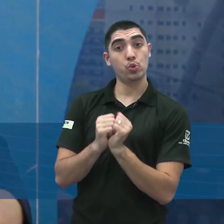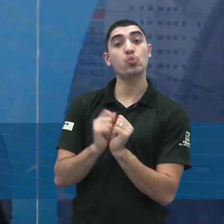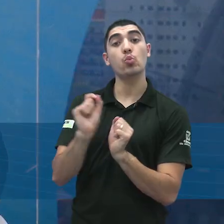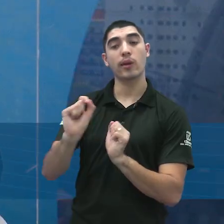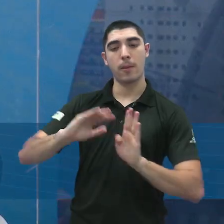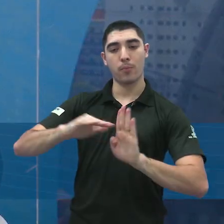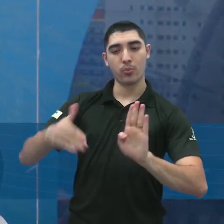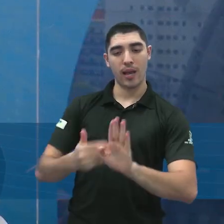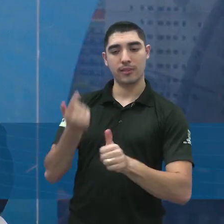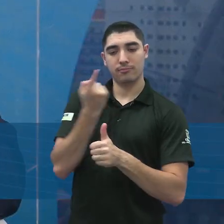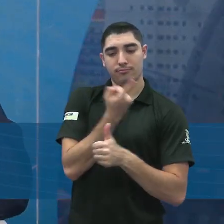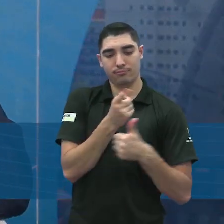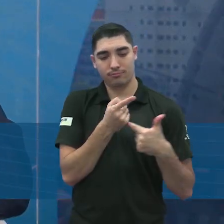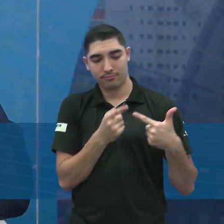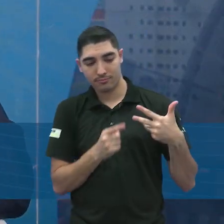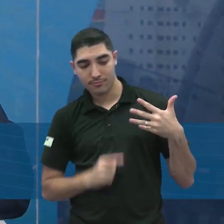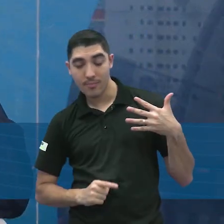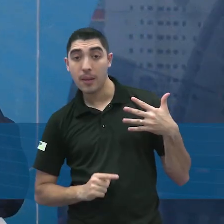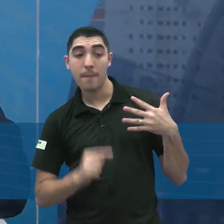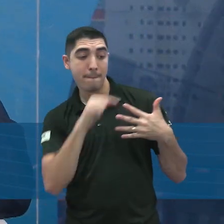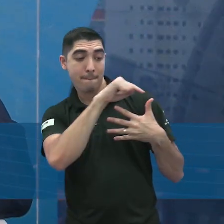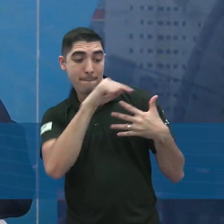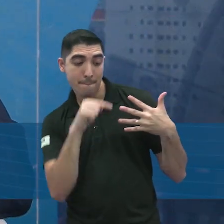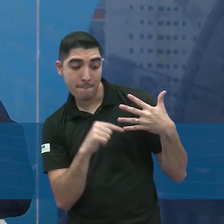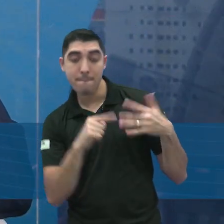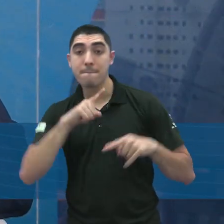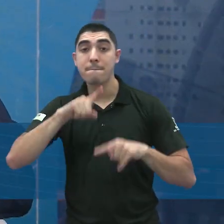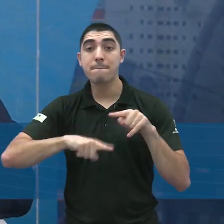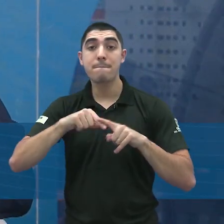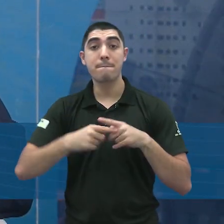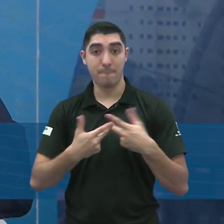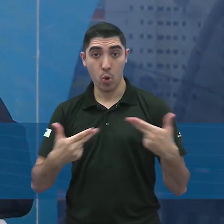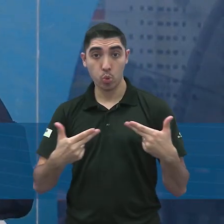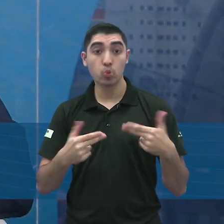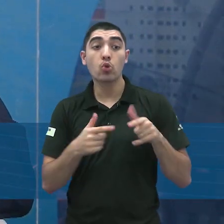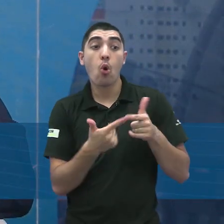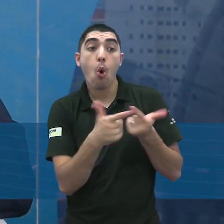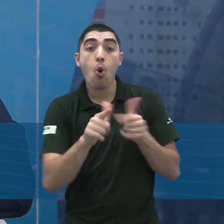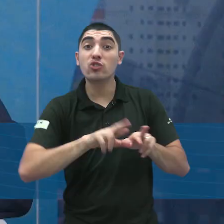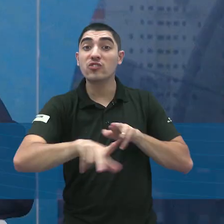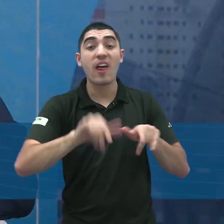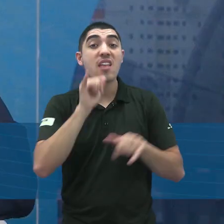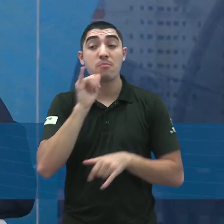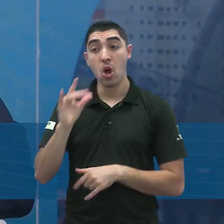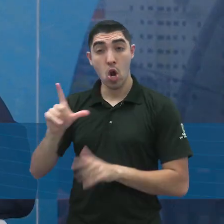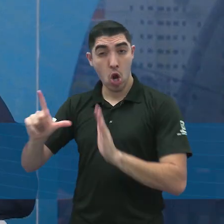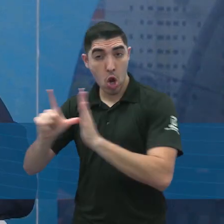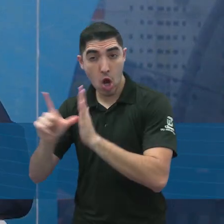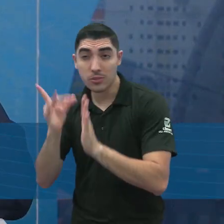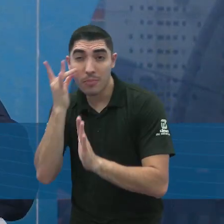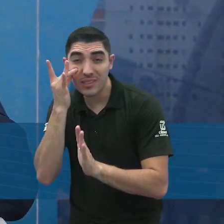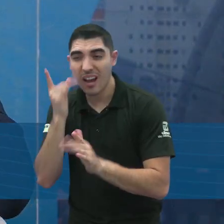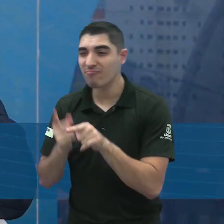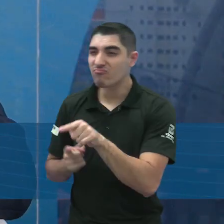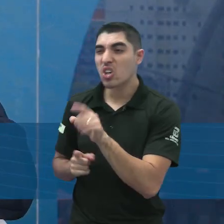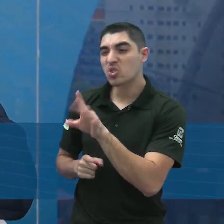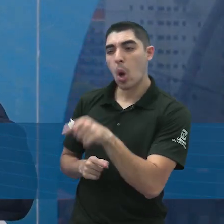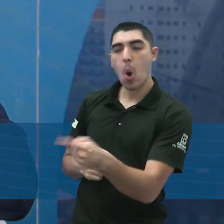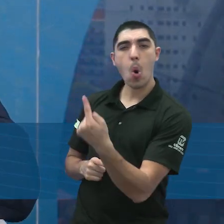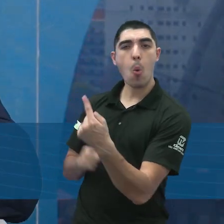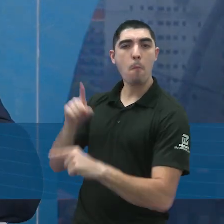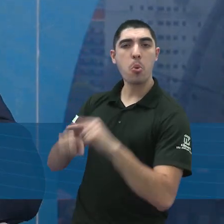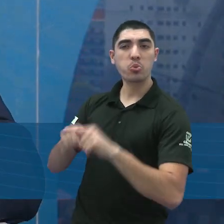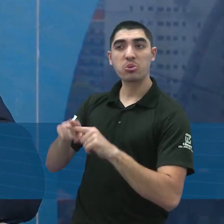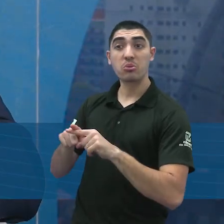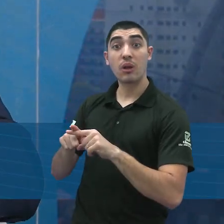nicho seriam produtos que, por si só, talvez numa loja física não seria viável existir, mas ele passa a ter